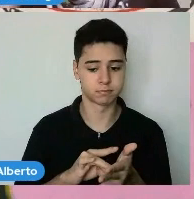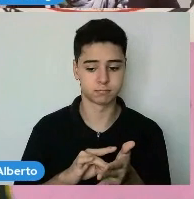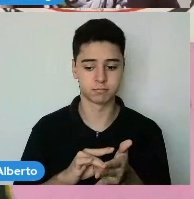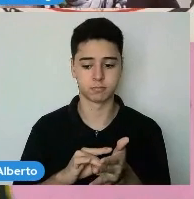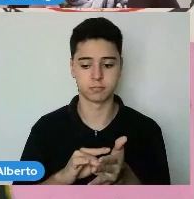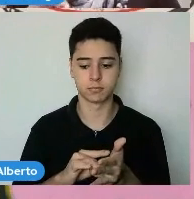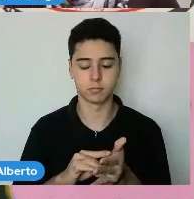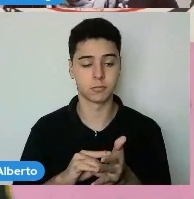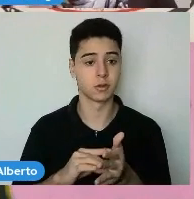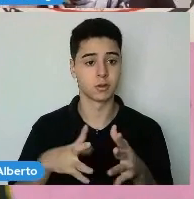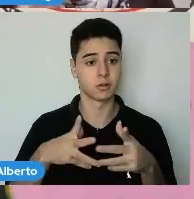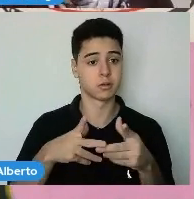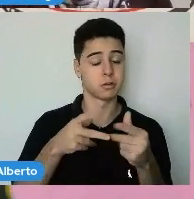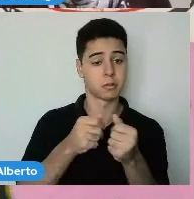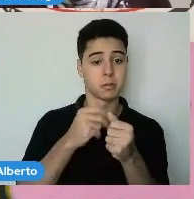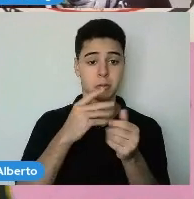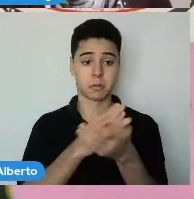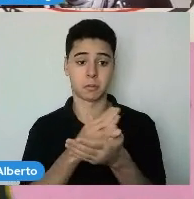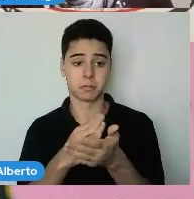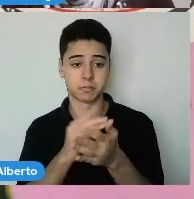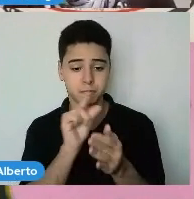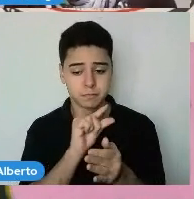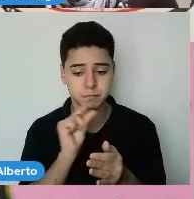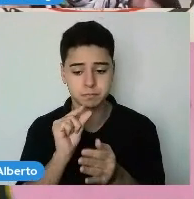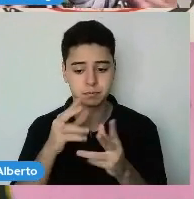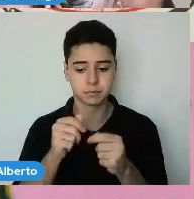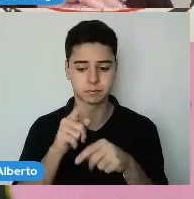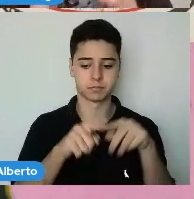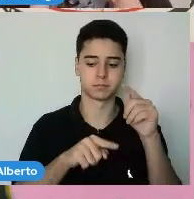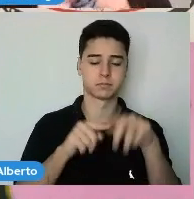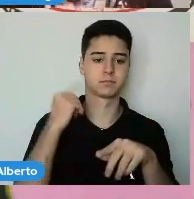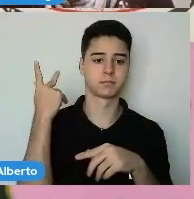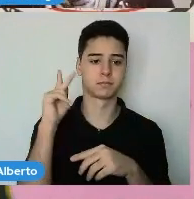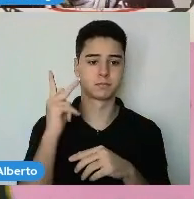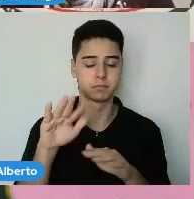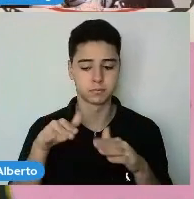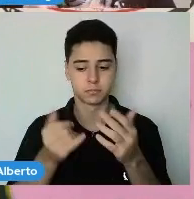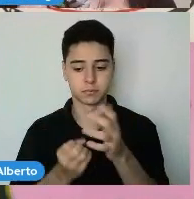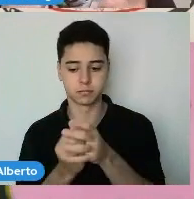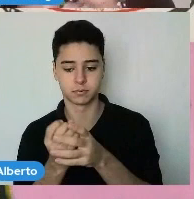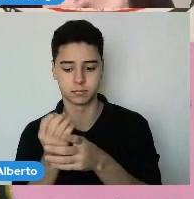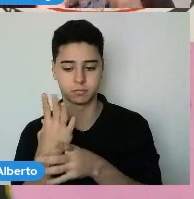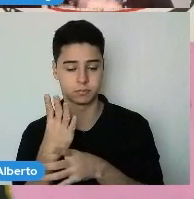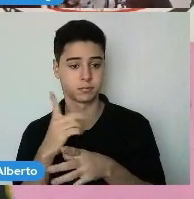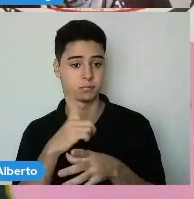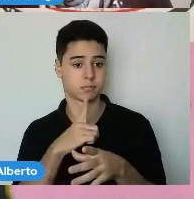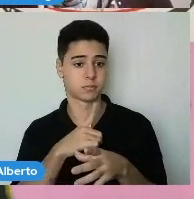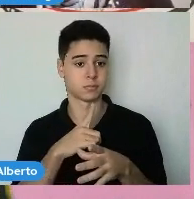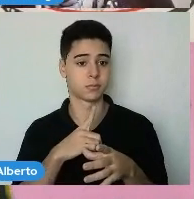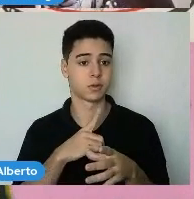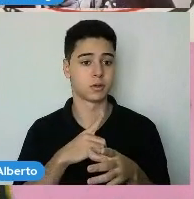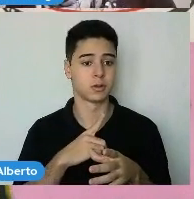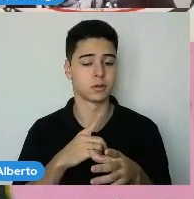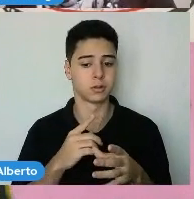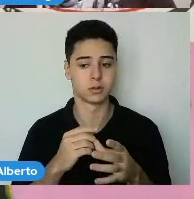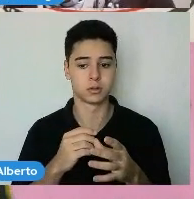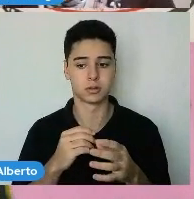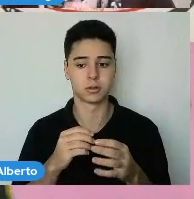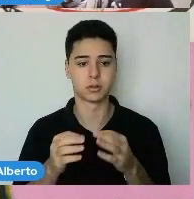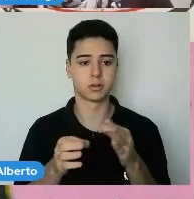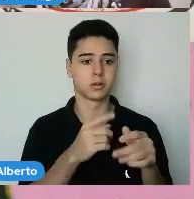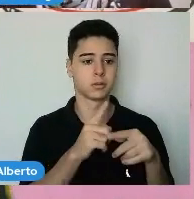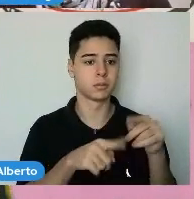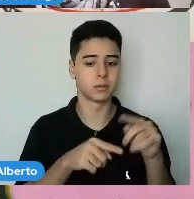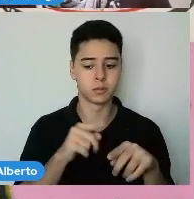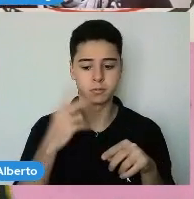composições figurativas a partir de fragmentos de obras históricas. A Transvanguarda se apropria de obras históricas,